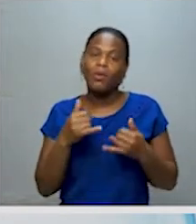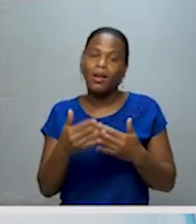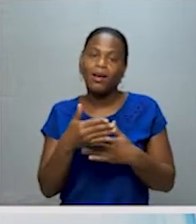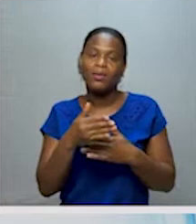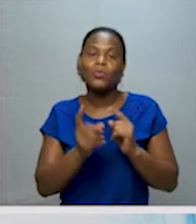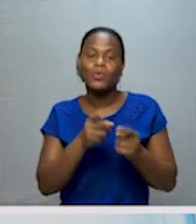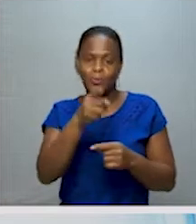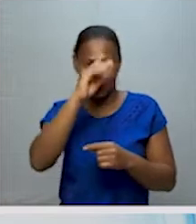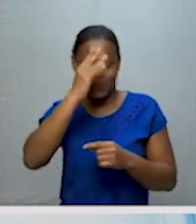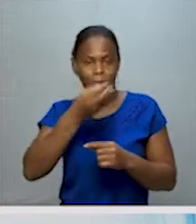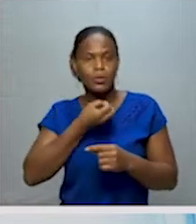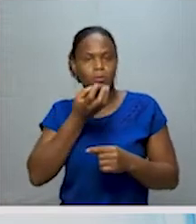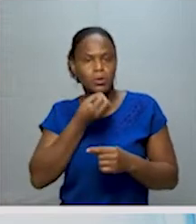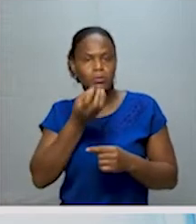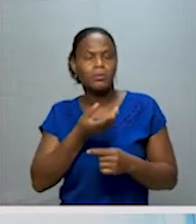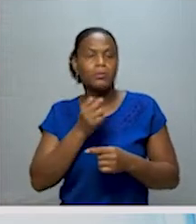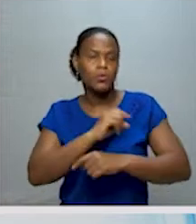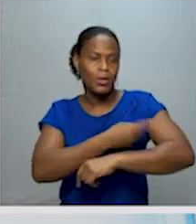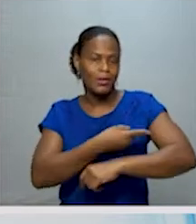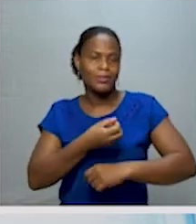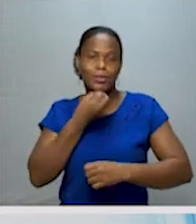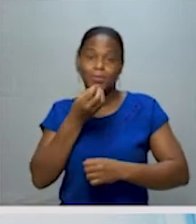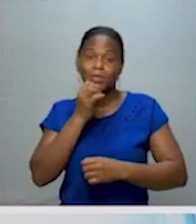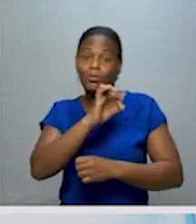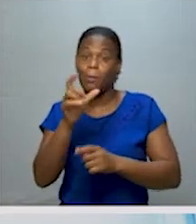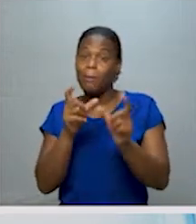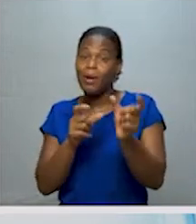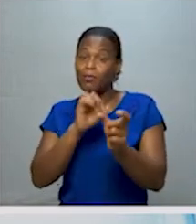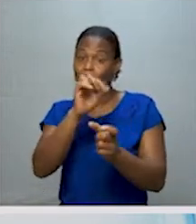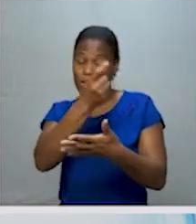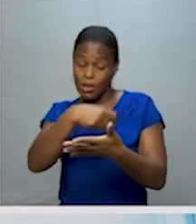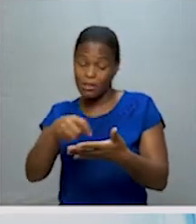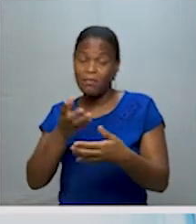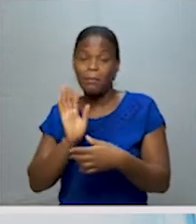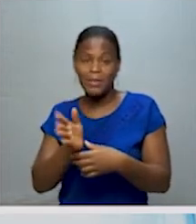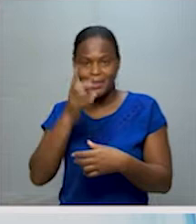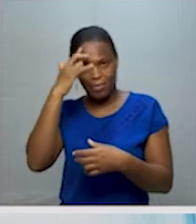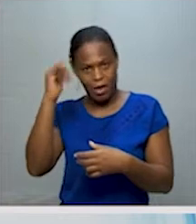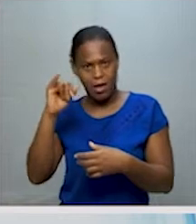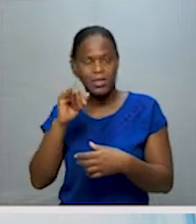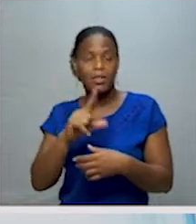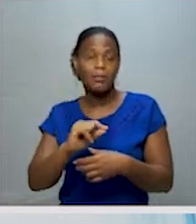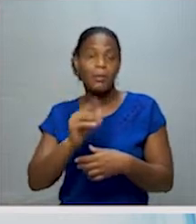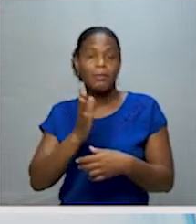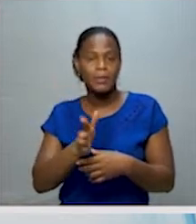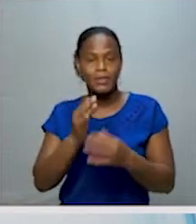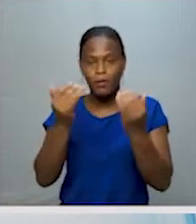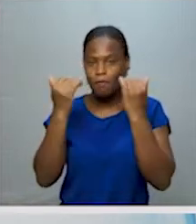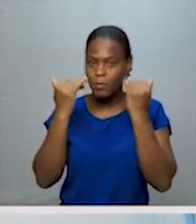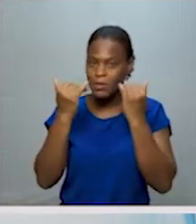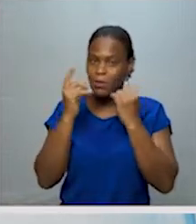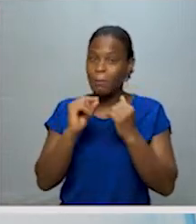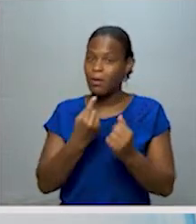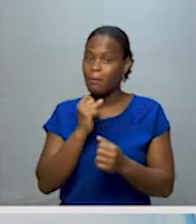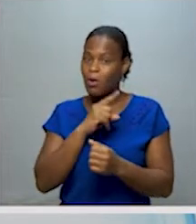partir daquilo que você sabe, argumentar, o poder da sua argumentação. Você escreve, mas é preciso ter ideias, é preciso ter